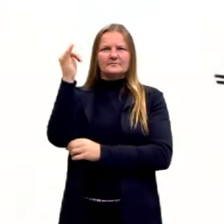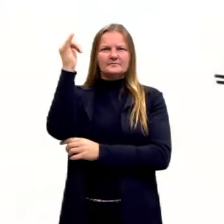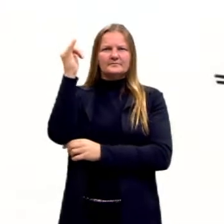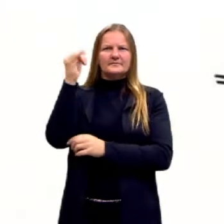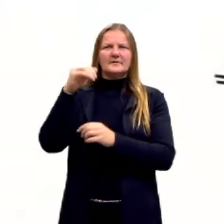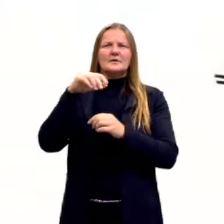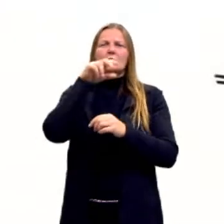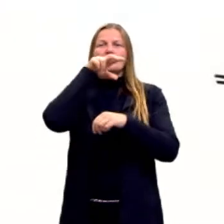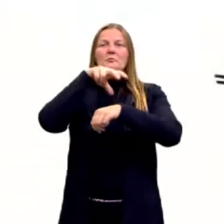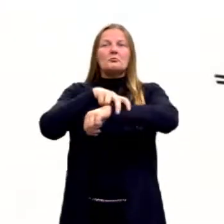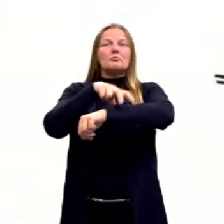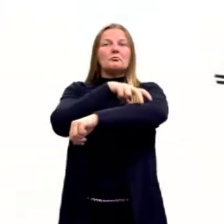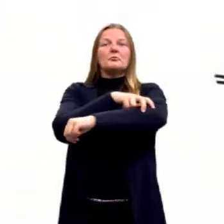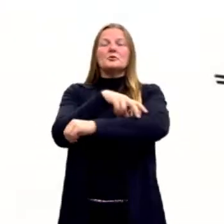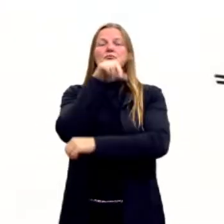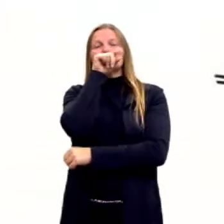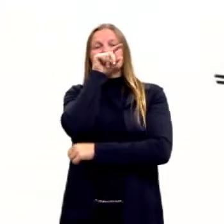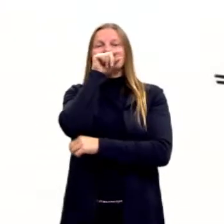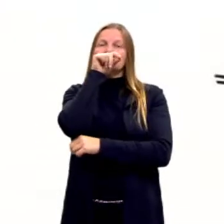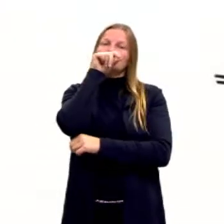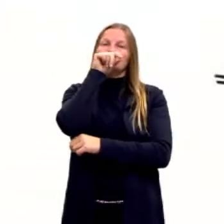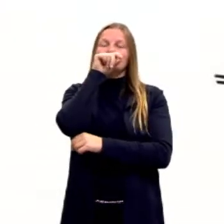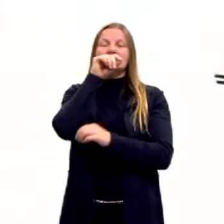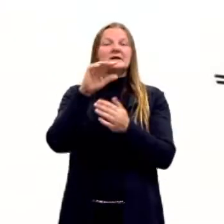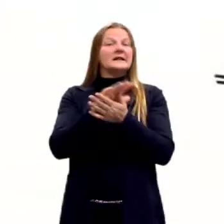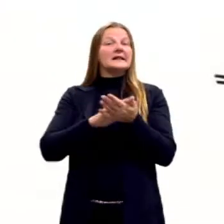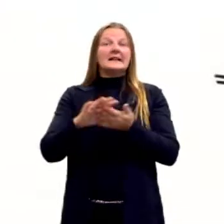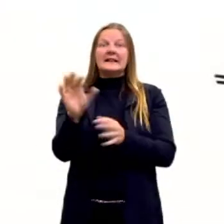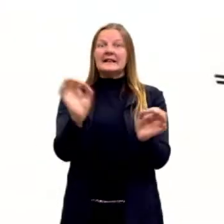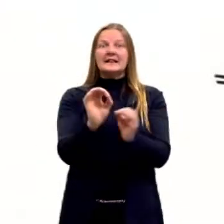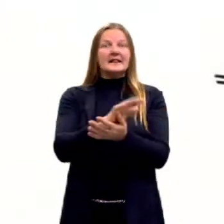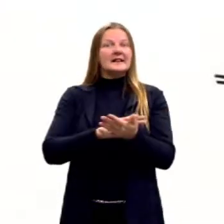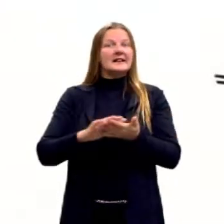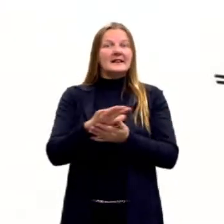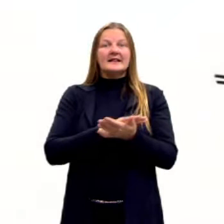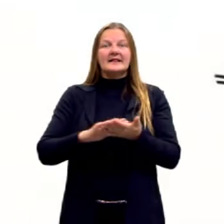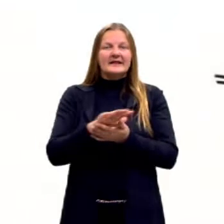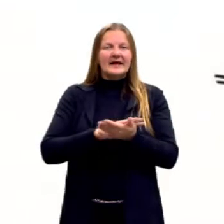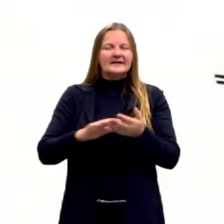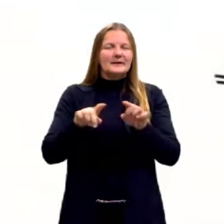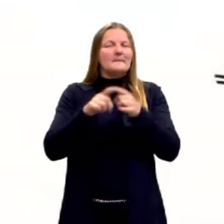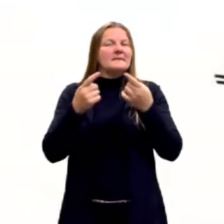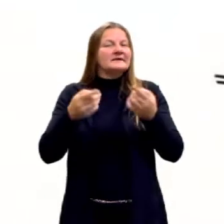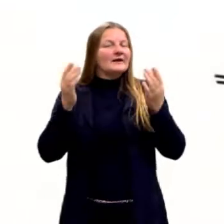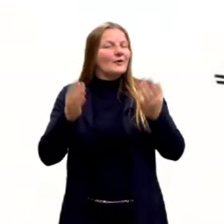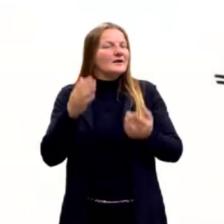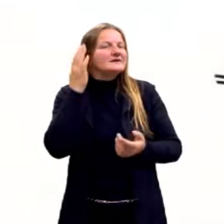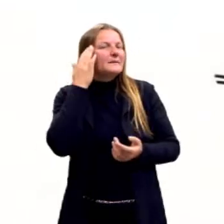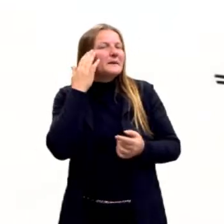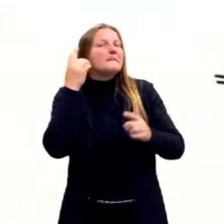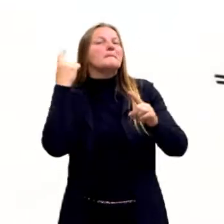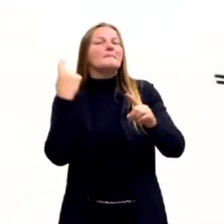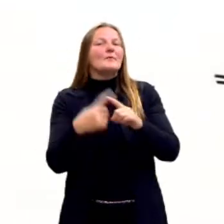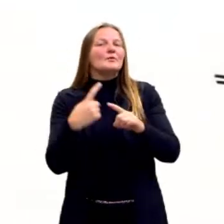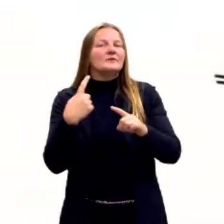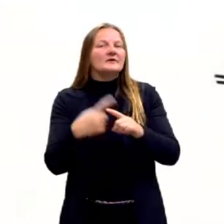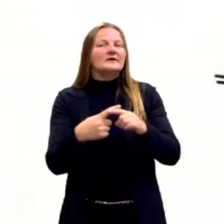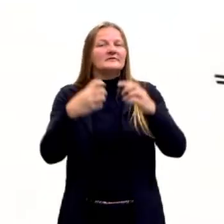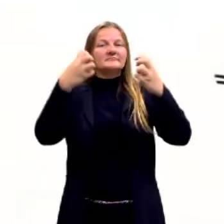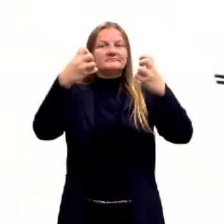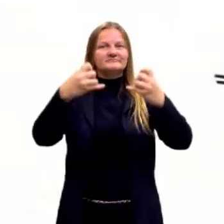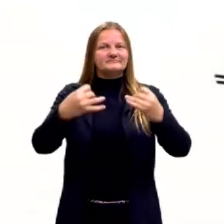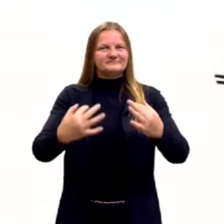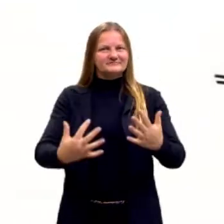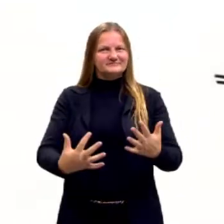pássaros lá e geralmente ele não acontece nada com ele né mas a gente vai ver um dos motivos né que